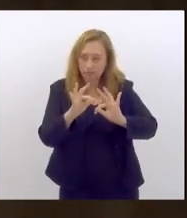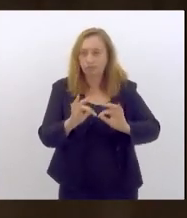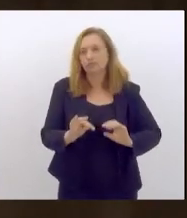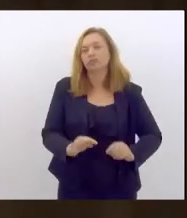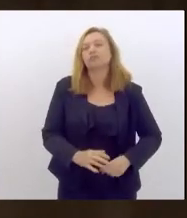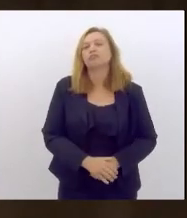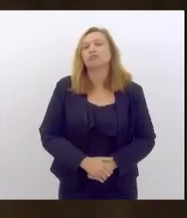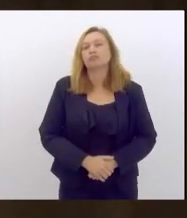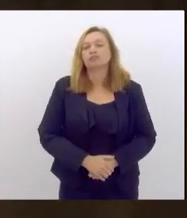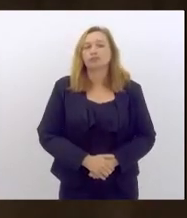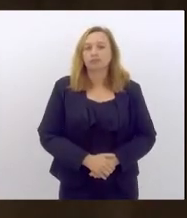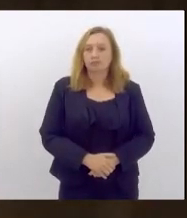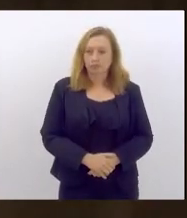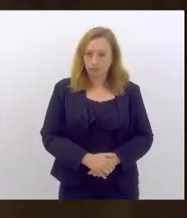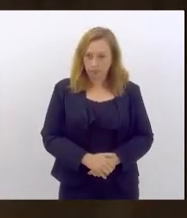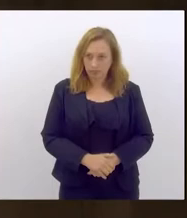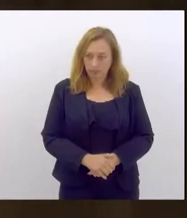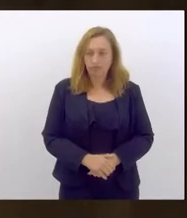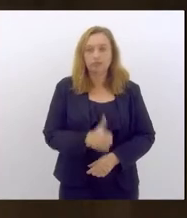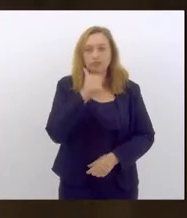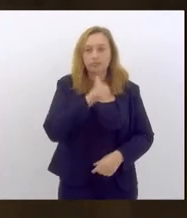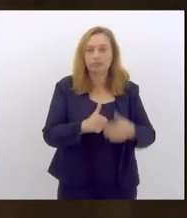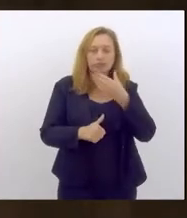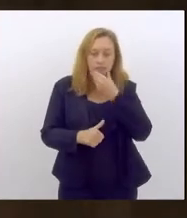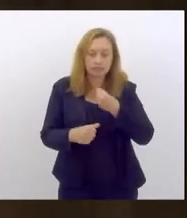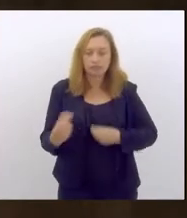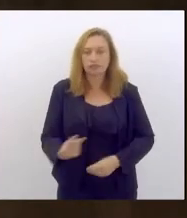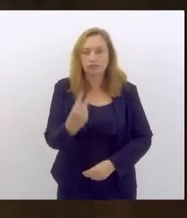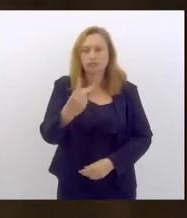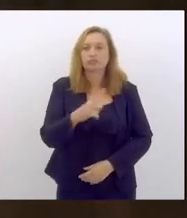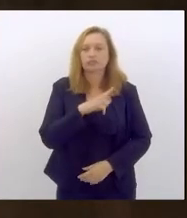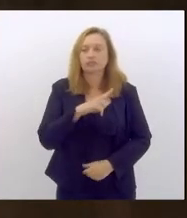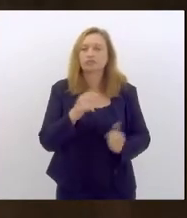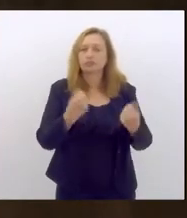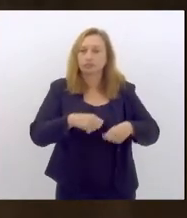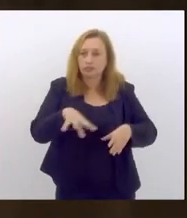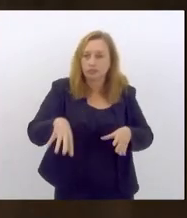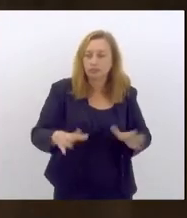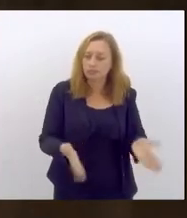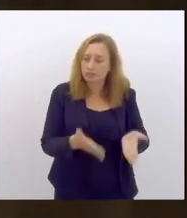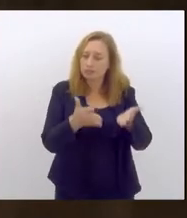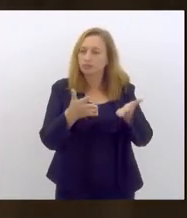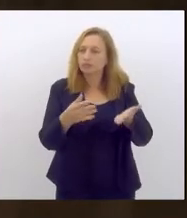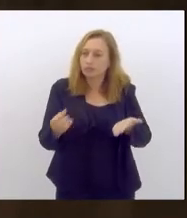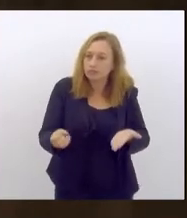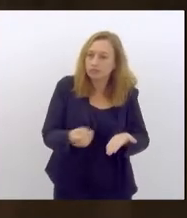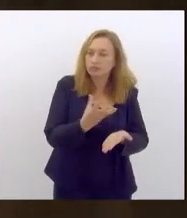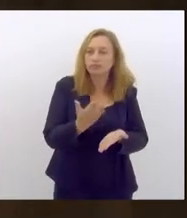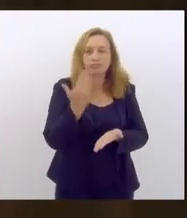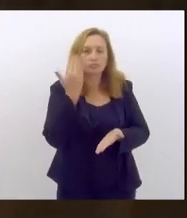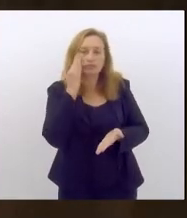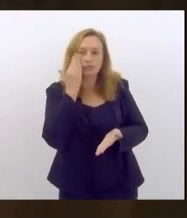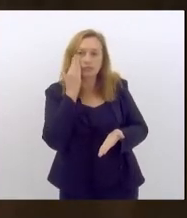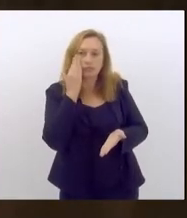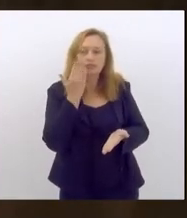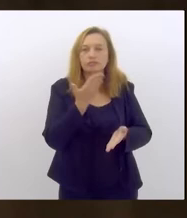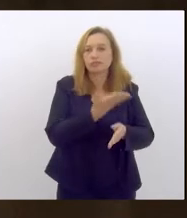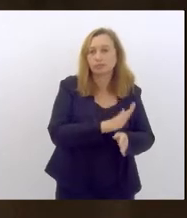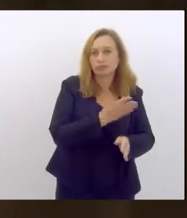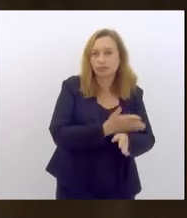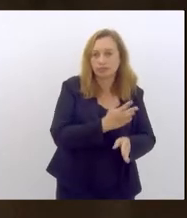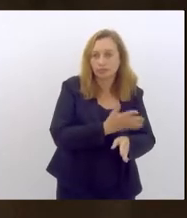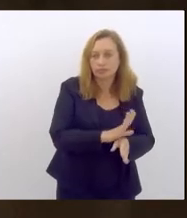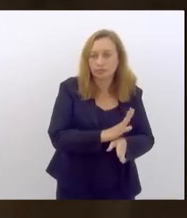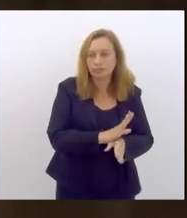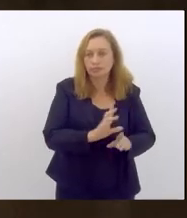faltam à Polícia Civil. São quadros, homens e mulheres, do maior valor, que precisam ser incentivados a uma nova lógica, a uma nova prática